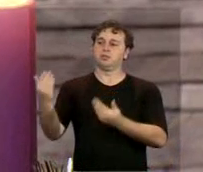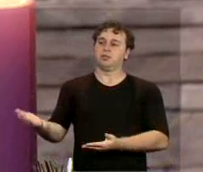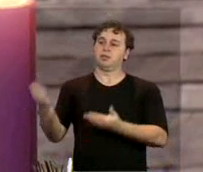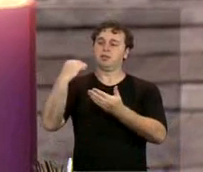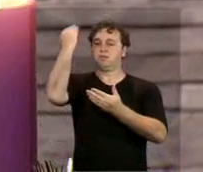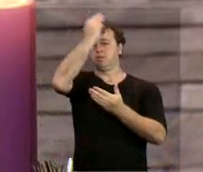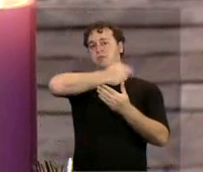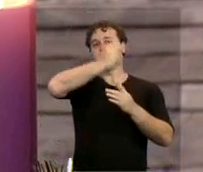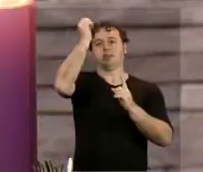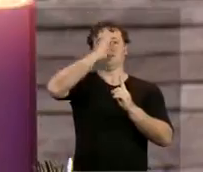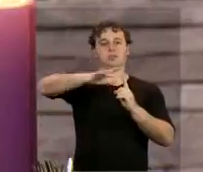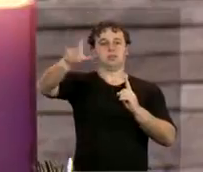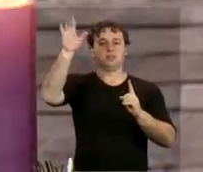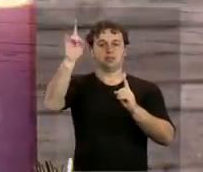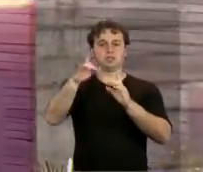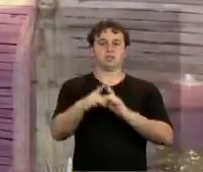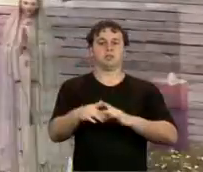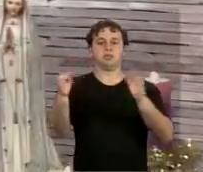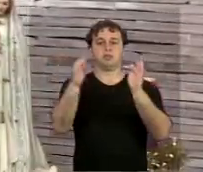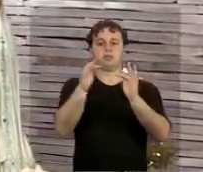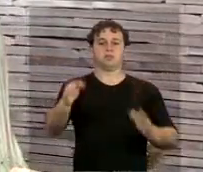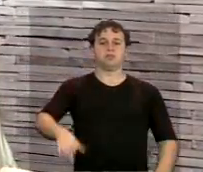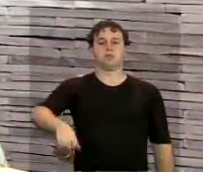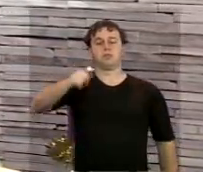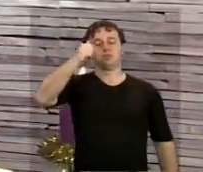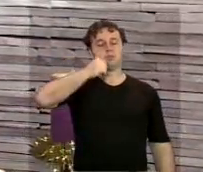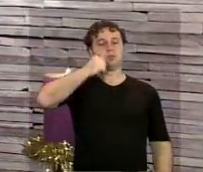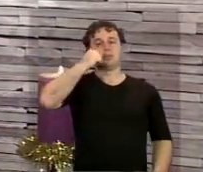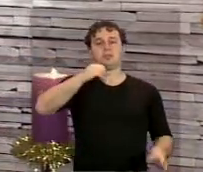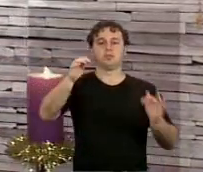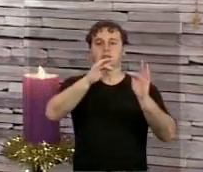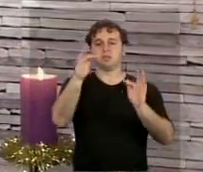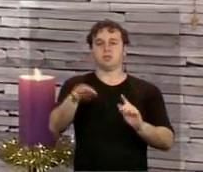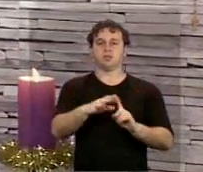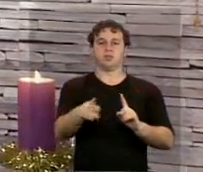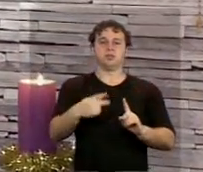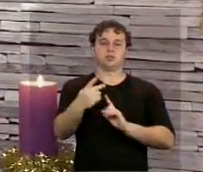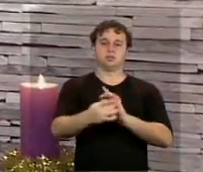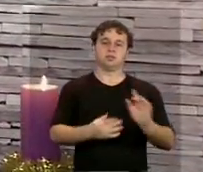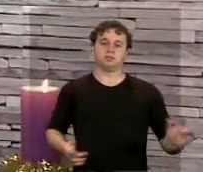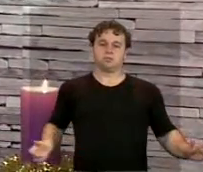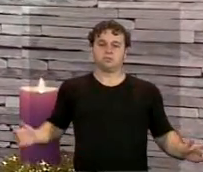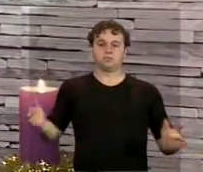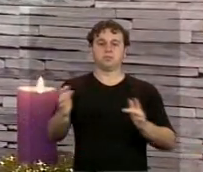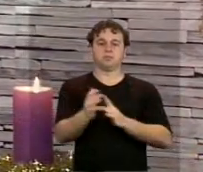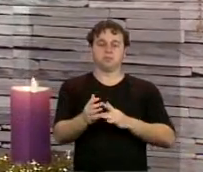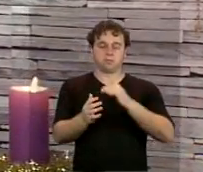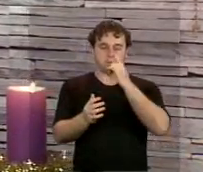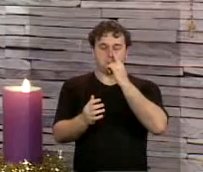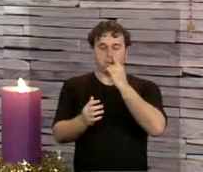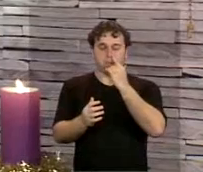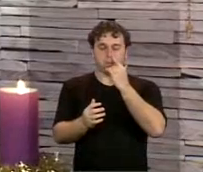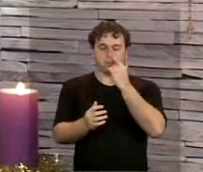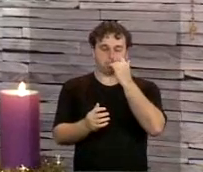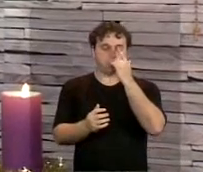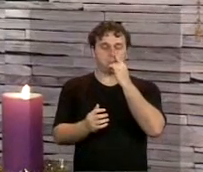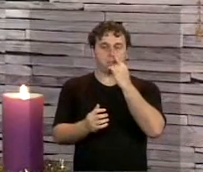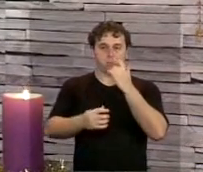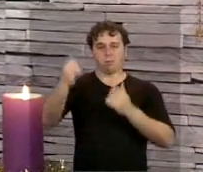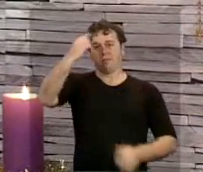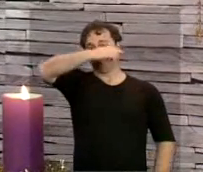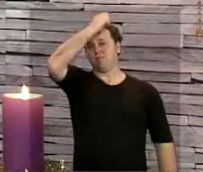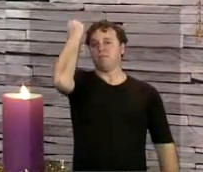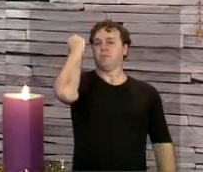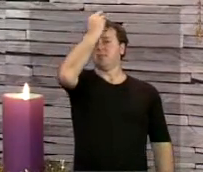Amém. Ave Maria, cheia de graça, o Senhor é convosco. Bendita sois vós entre as mulheres e bendito é o fruto do vosso